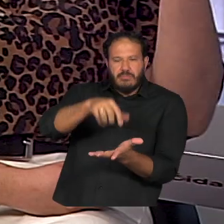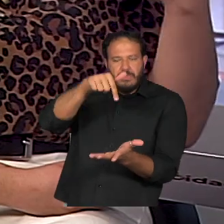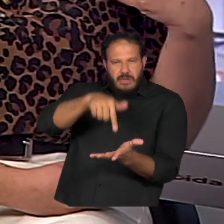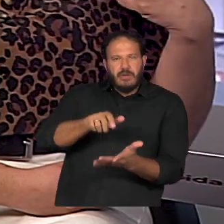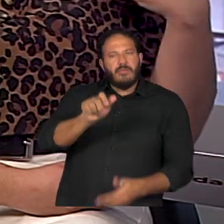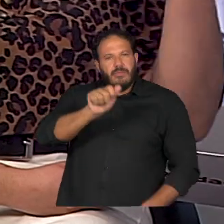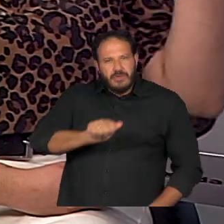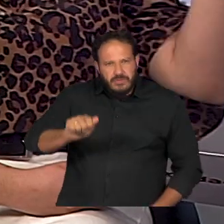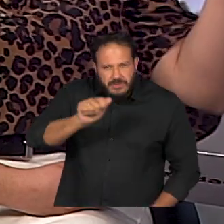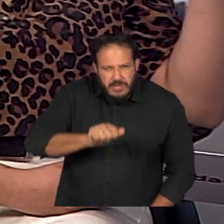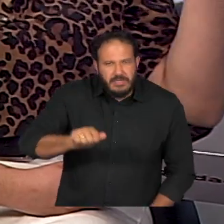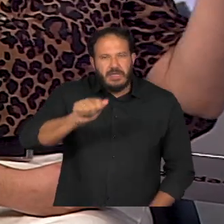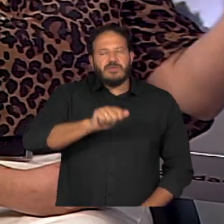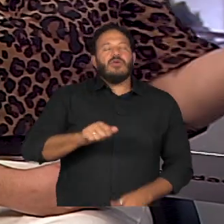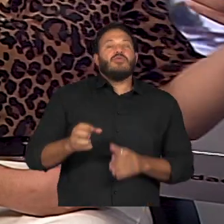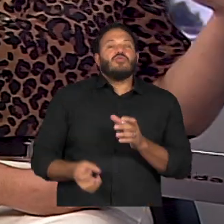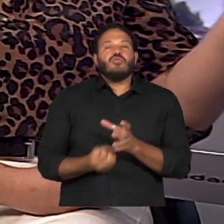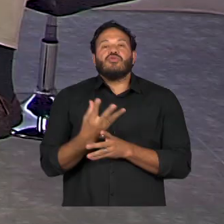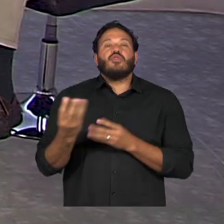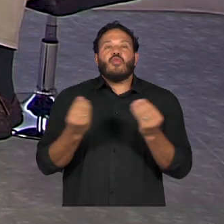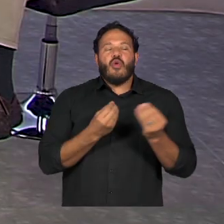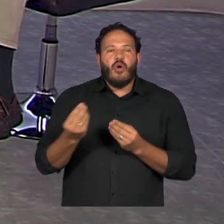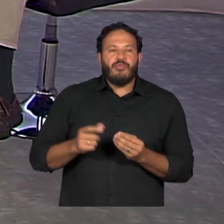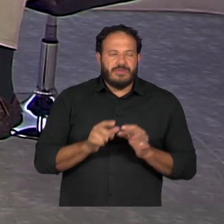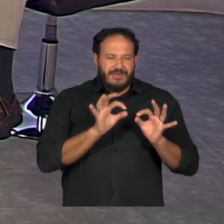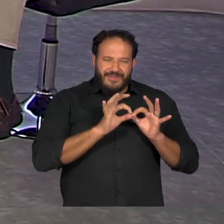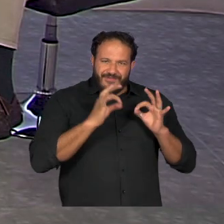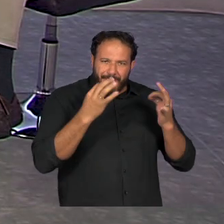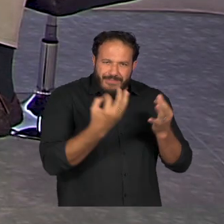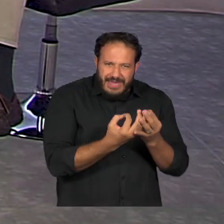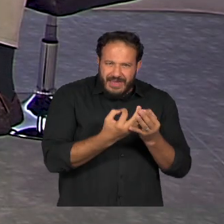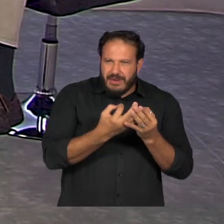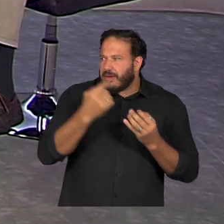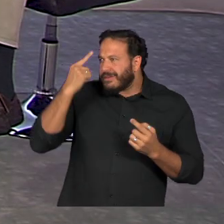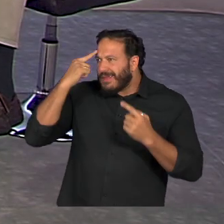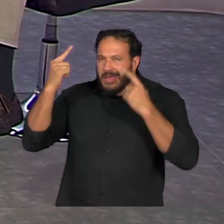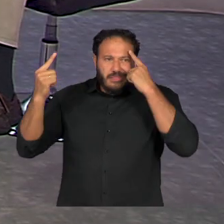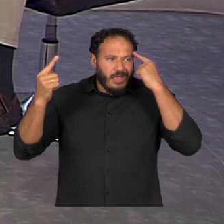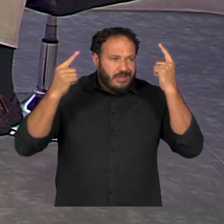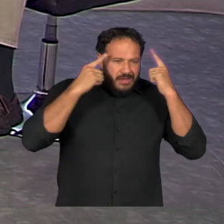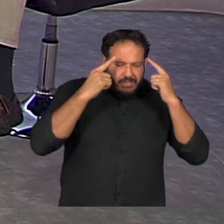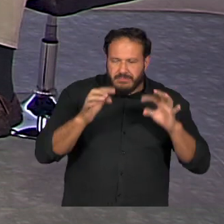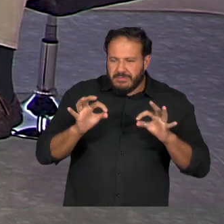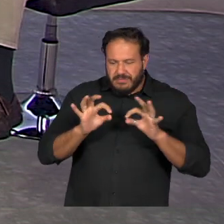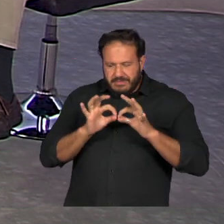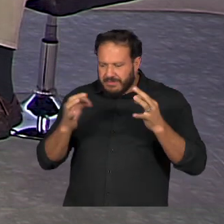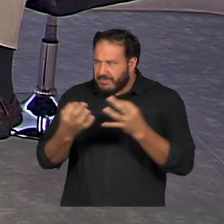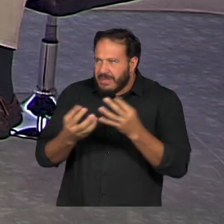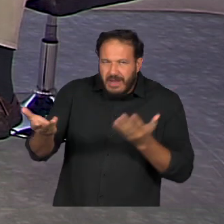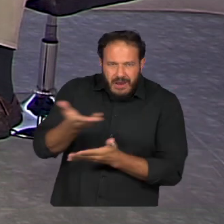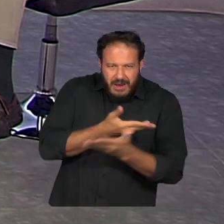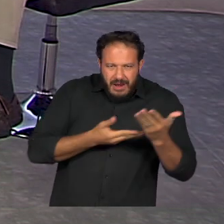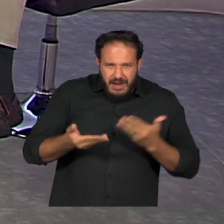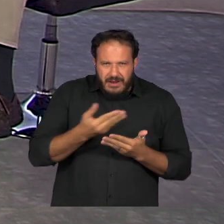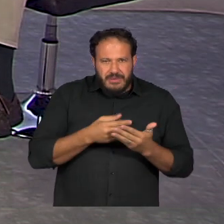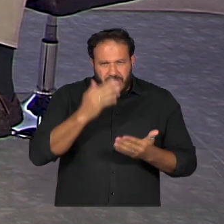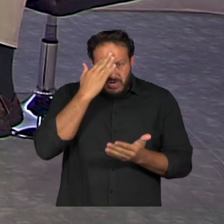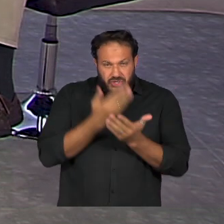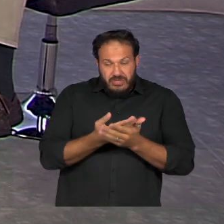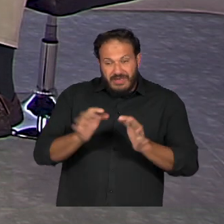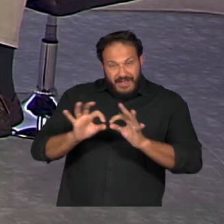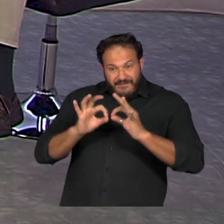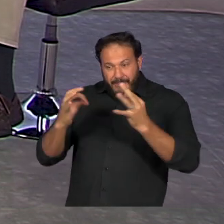vinda da da ideia de um pai de pais que se juntaram Imagino que também a família seja parte importante nesse